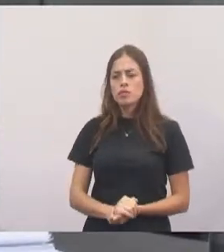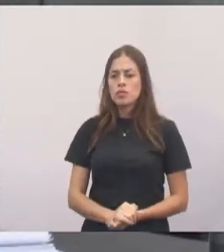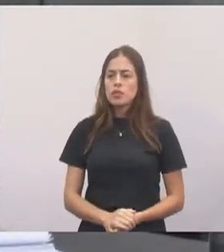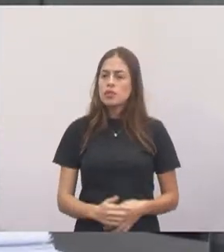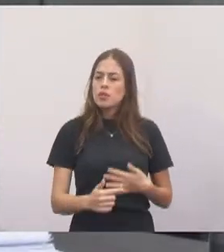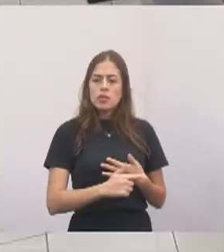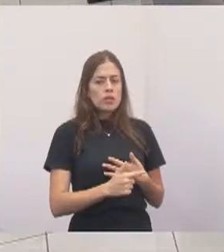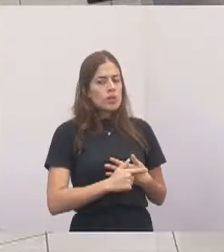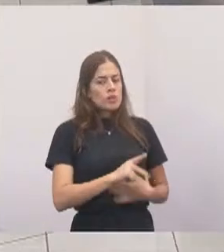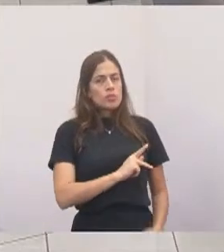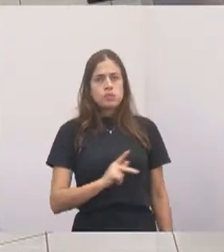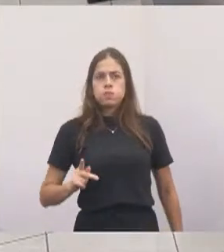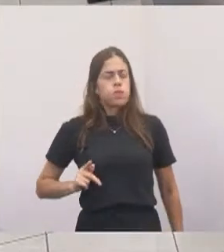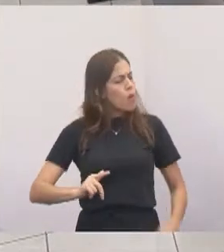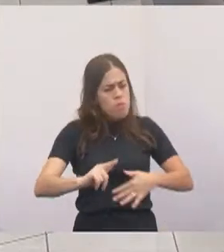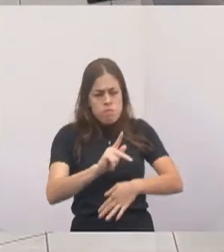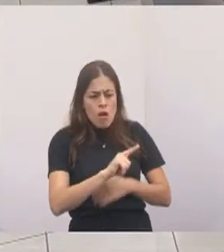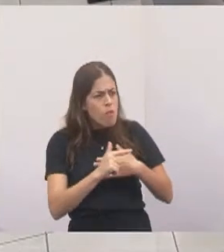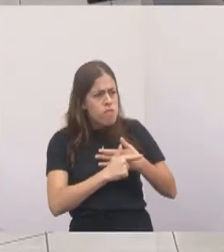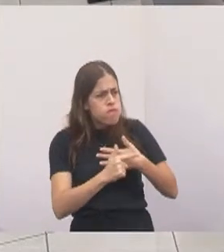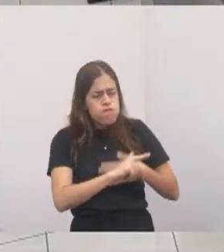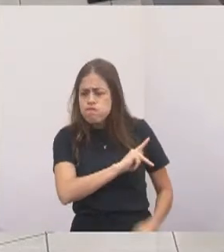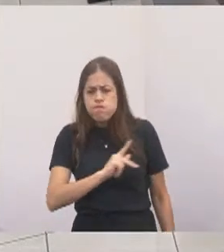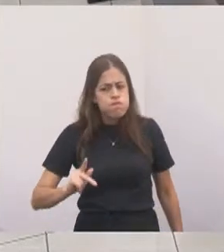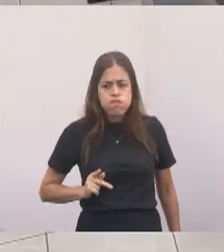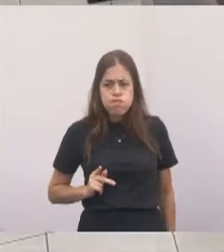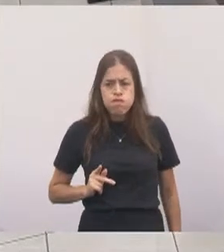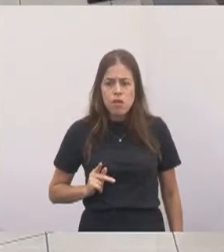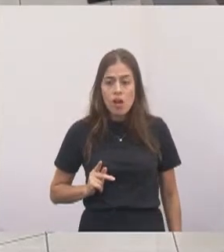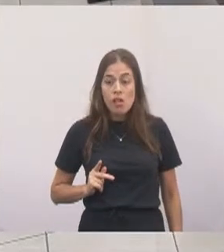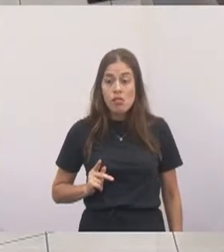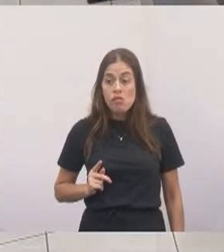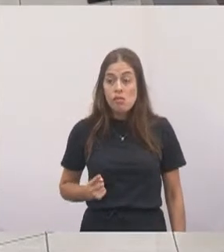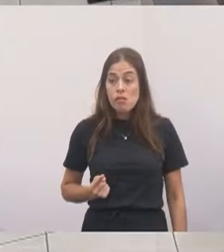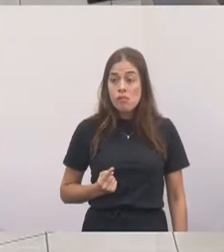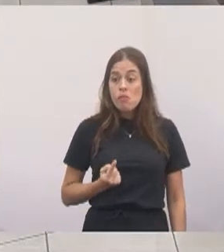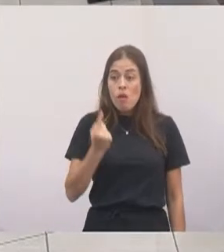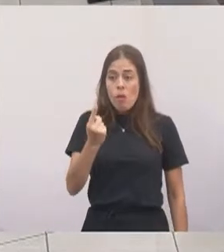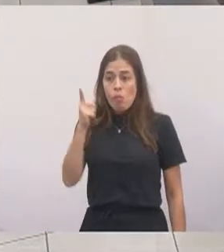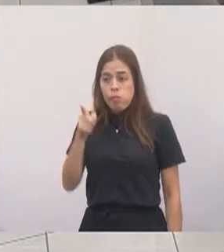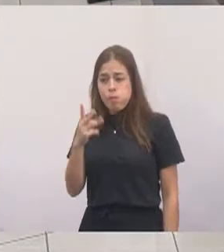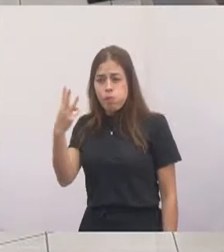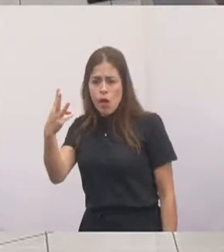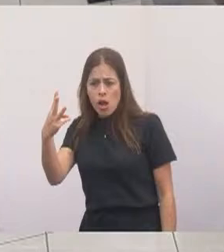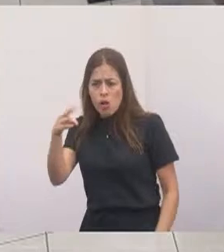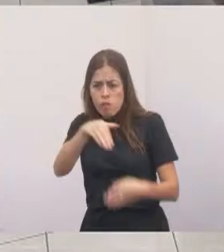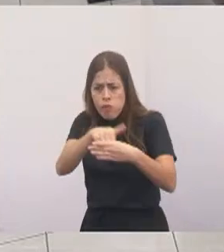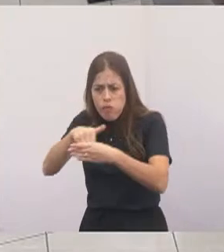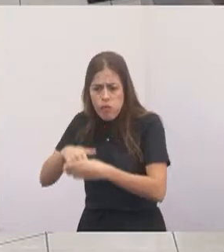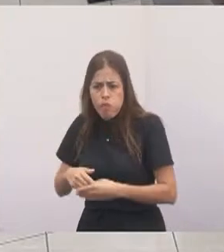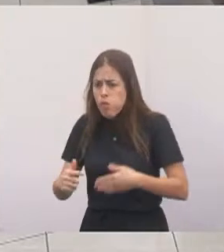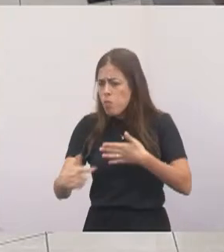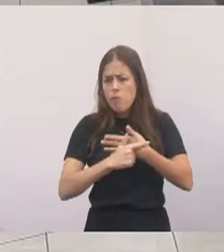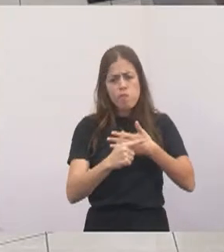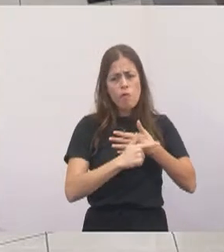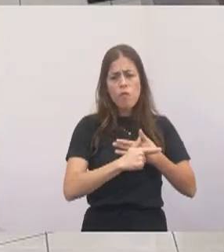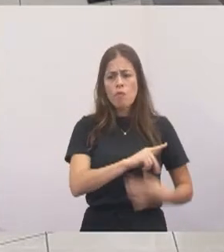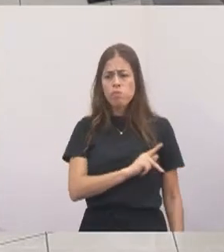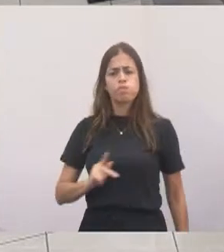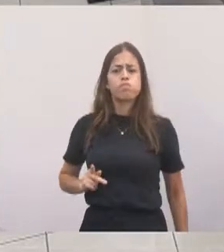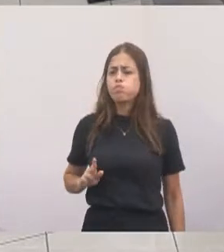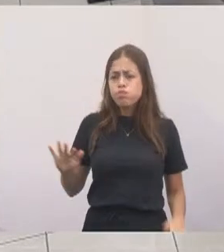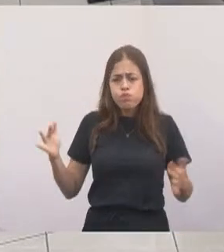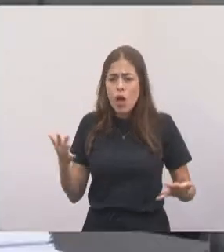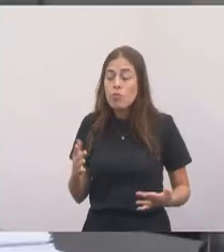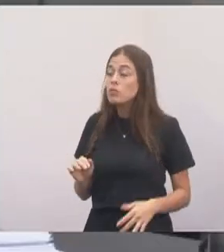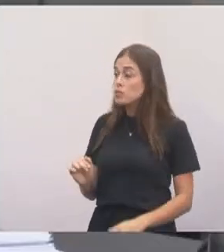do presidente. Não é competência do presidente. É 1/3 dos votos. Senhor presidente, não é competência do